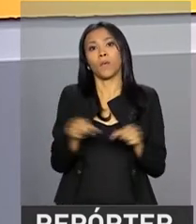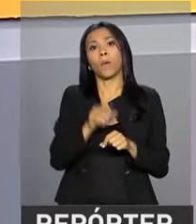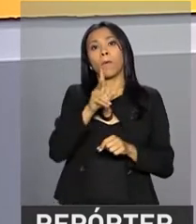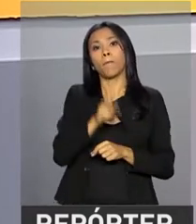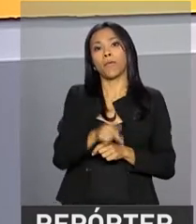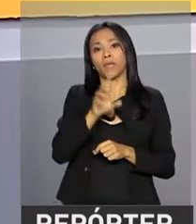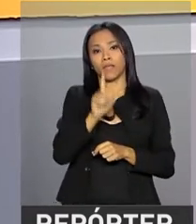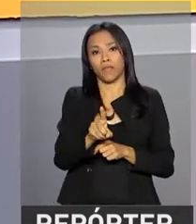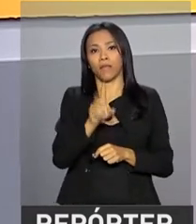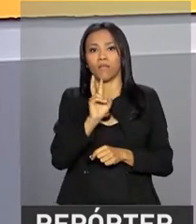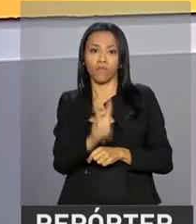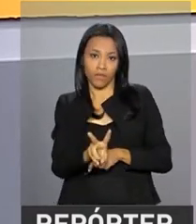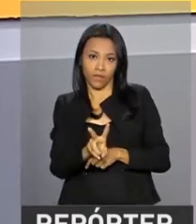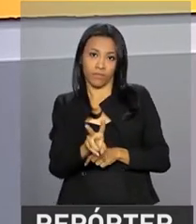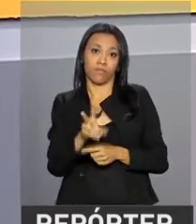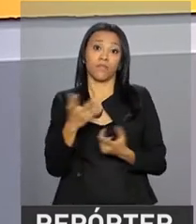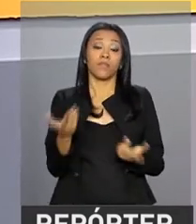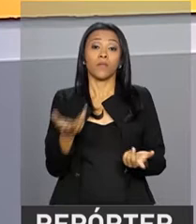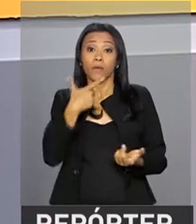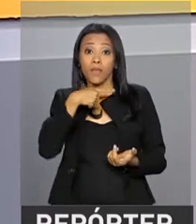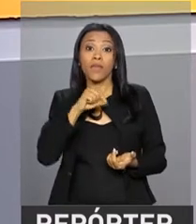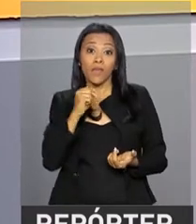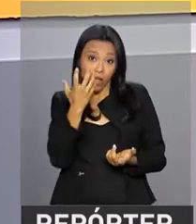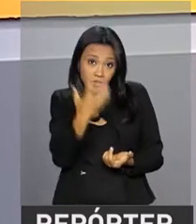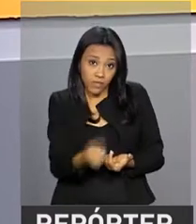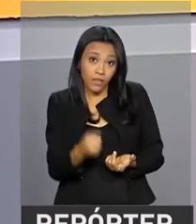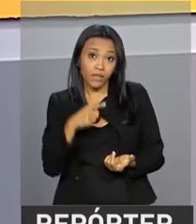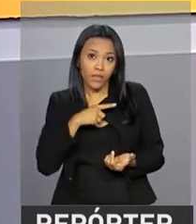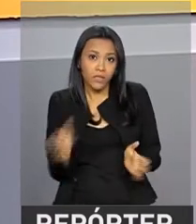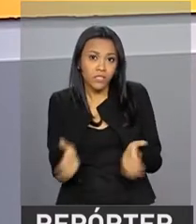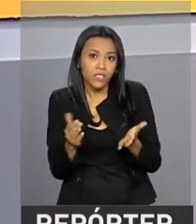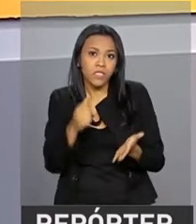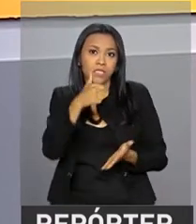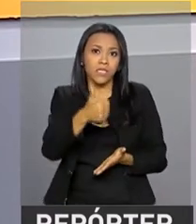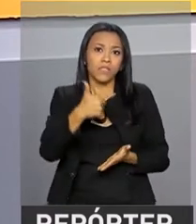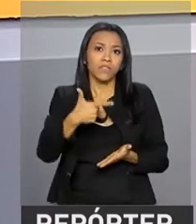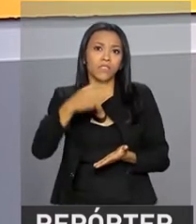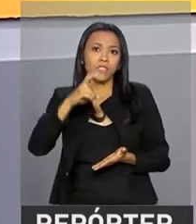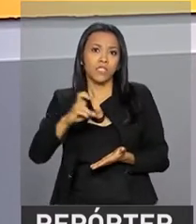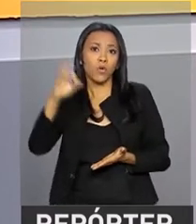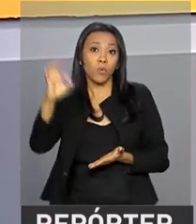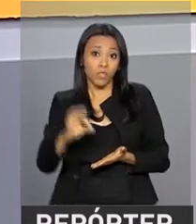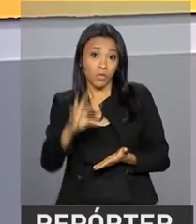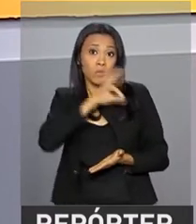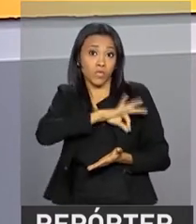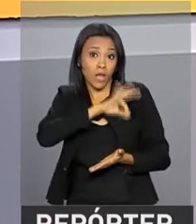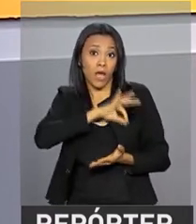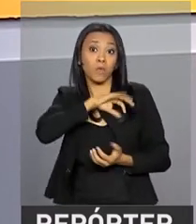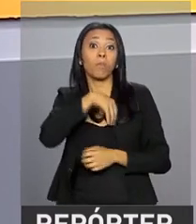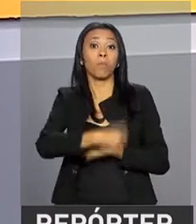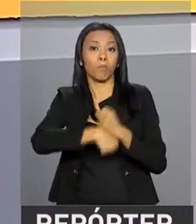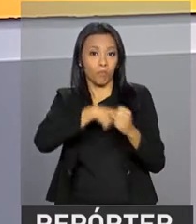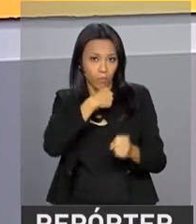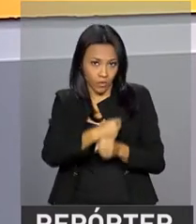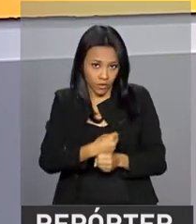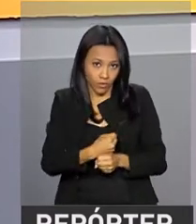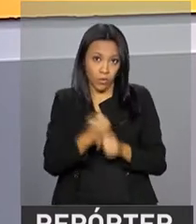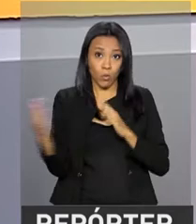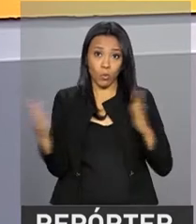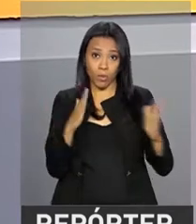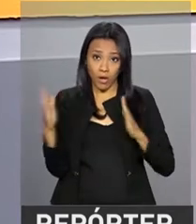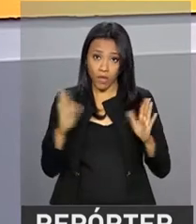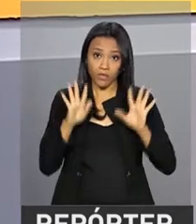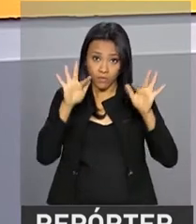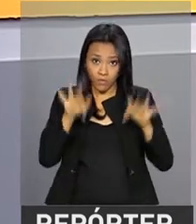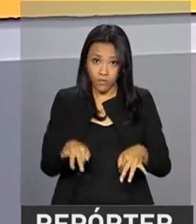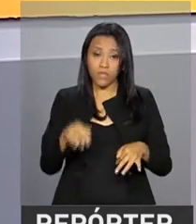Os funcionários que optarem terão um incentivo de 125% do salário base por ano trabalhado. O prazo termina no